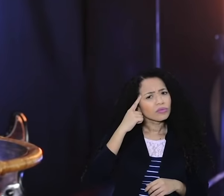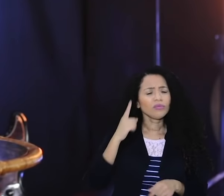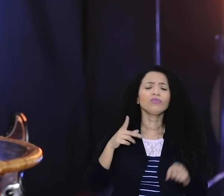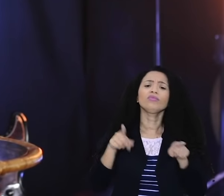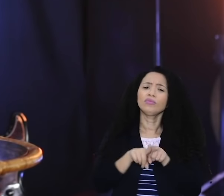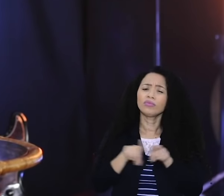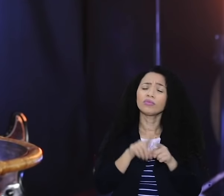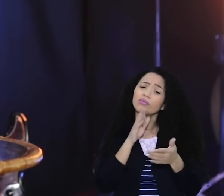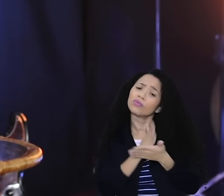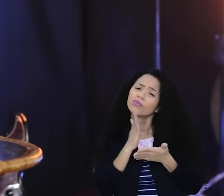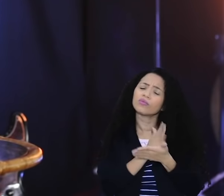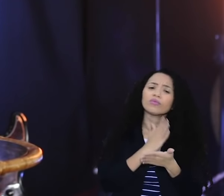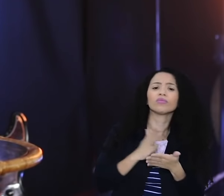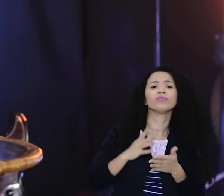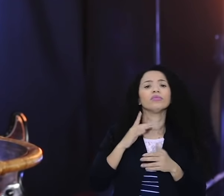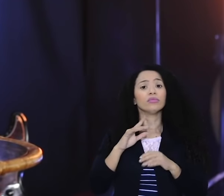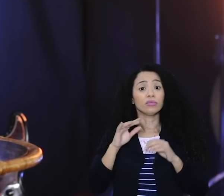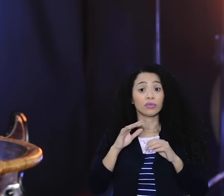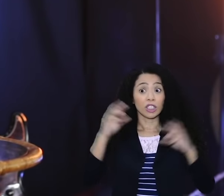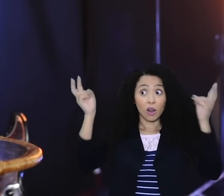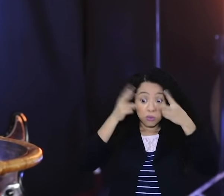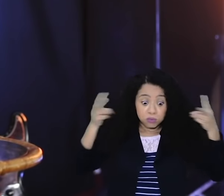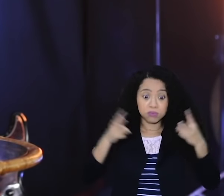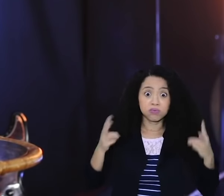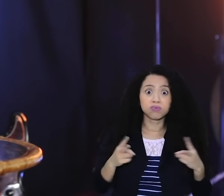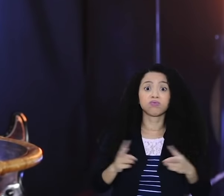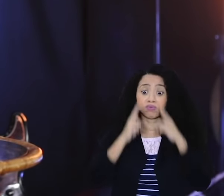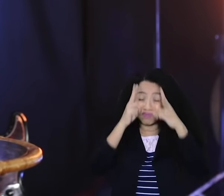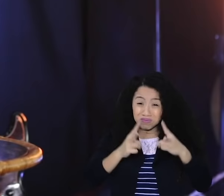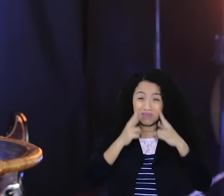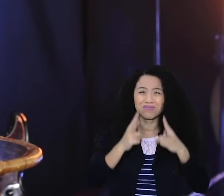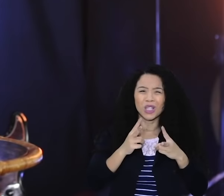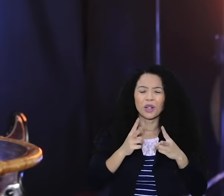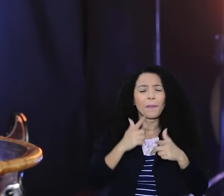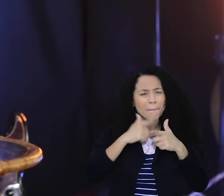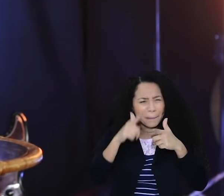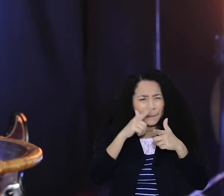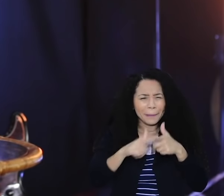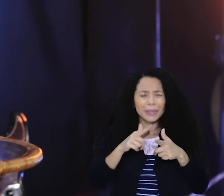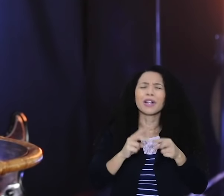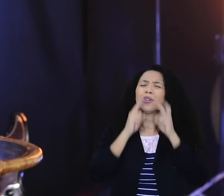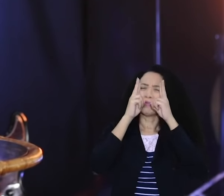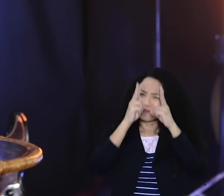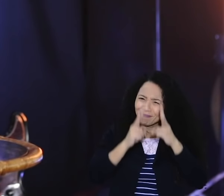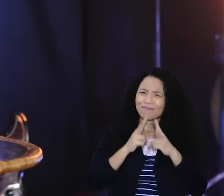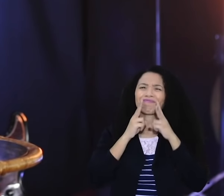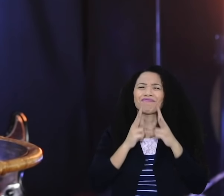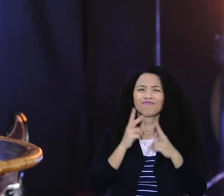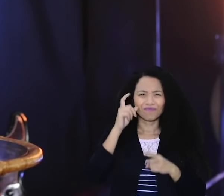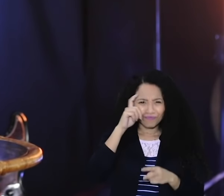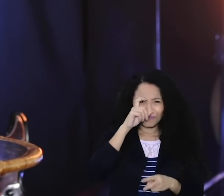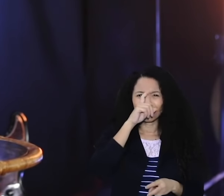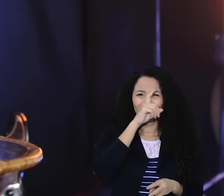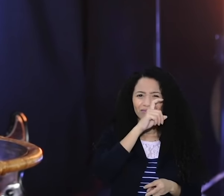que algumas dessas tempestades, elas são tão fortes e alguns desses problemas são tão intensos que